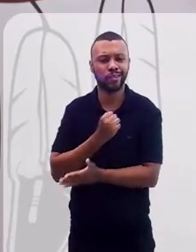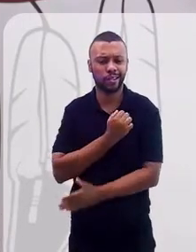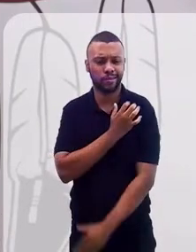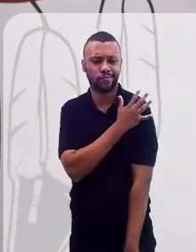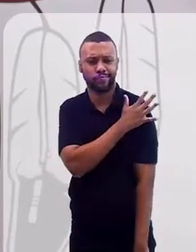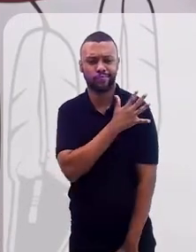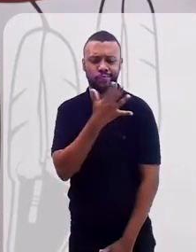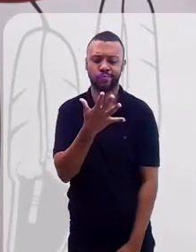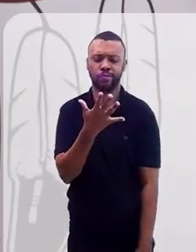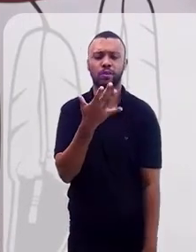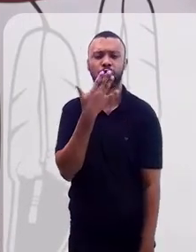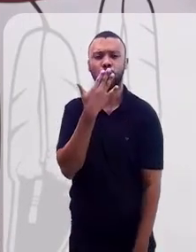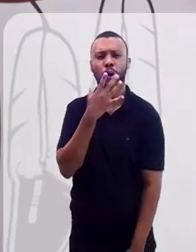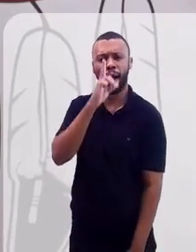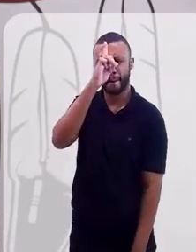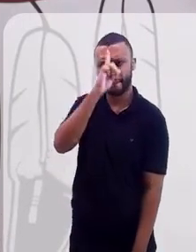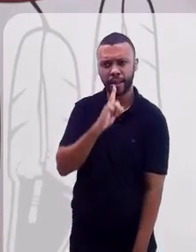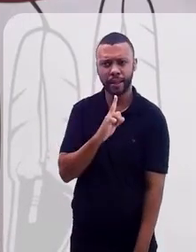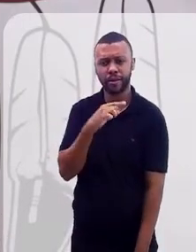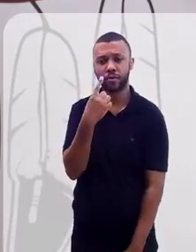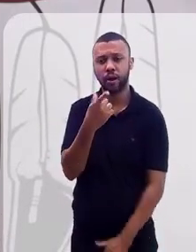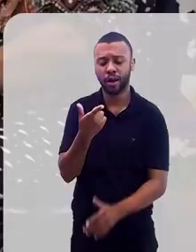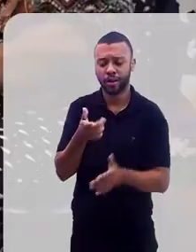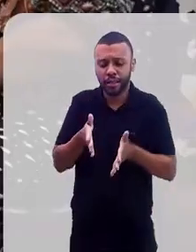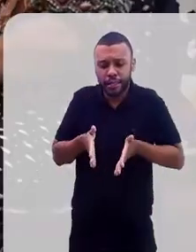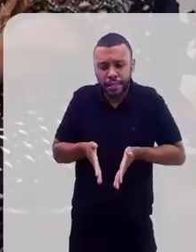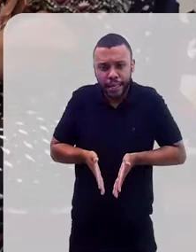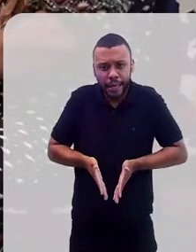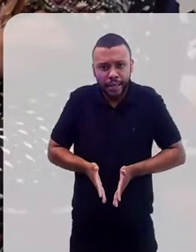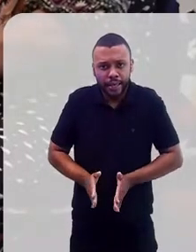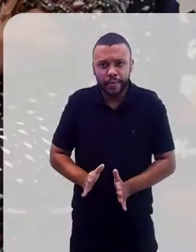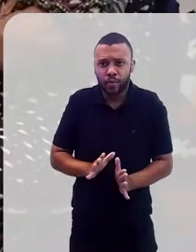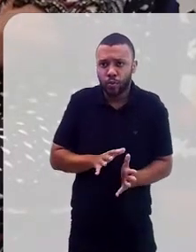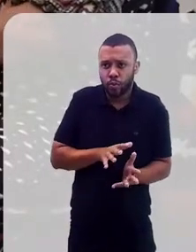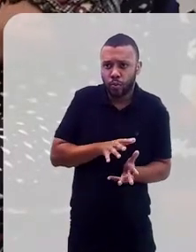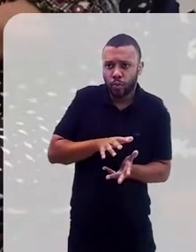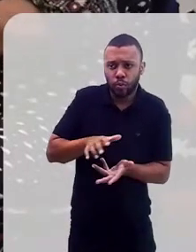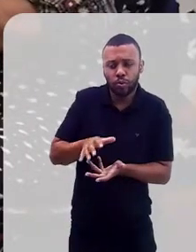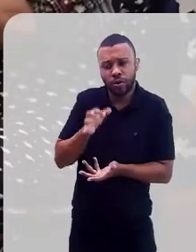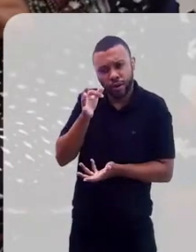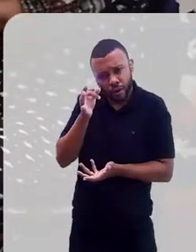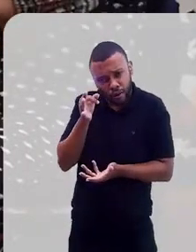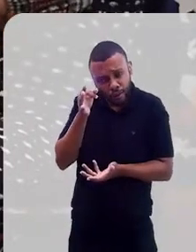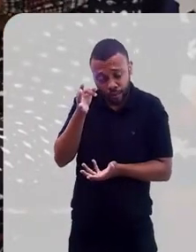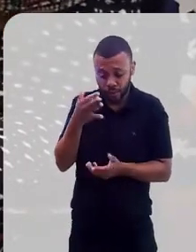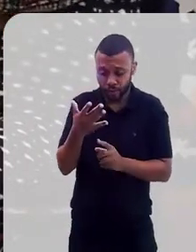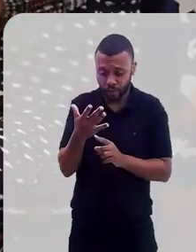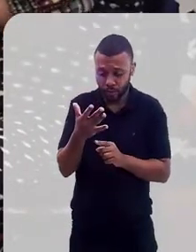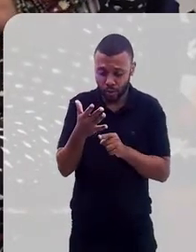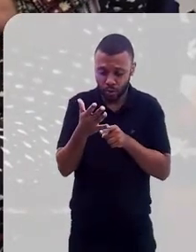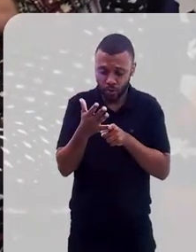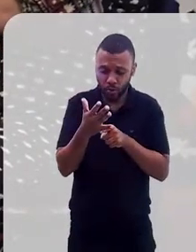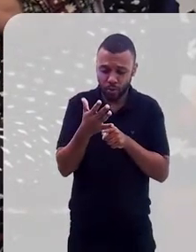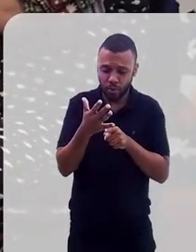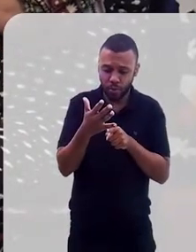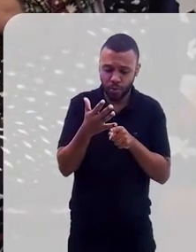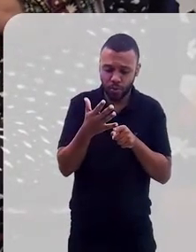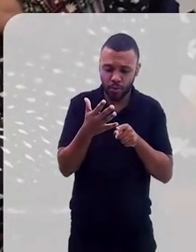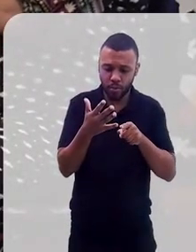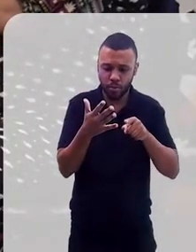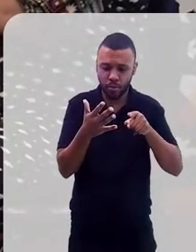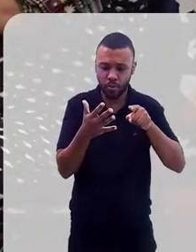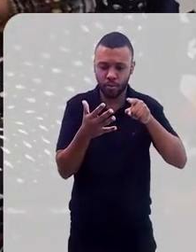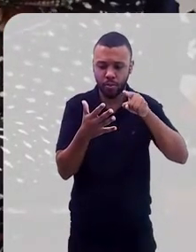leste, por isso tem essas peninhas amarelas aqui, né, por onde nós entramos no mundo físico e vamos sair um dia pelo